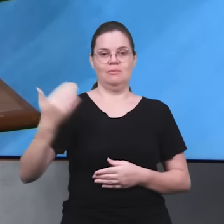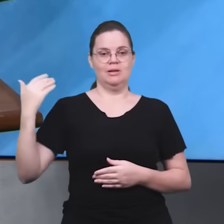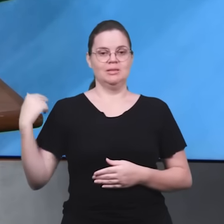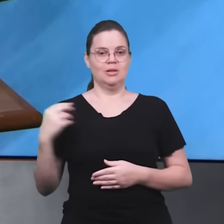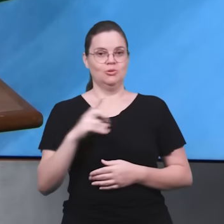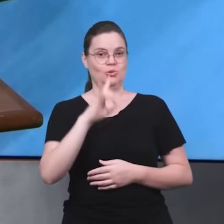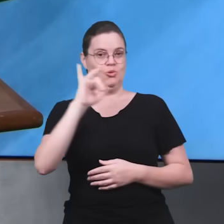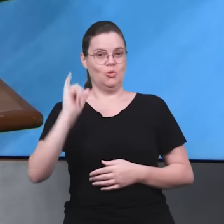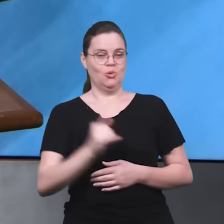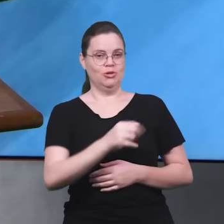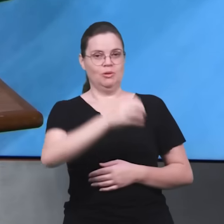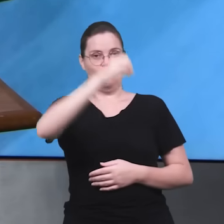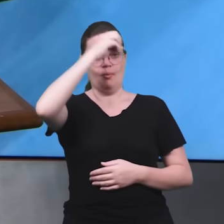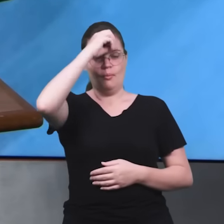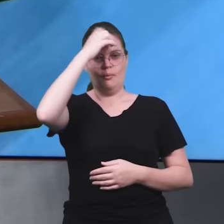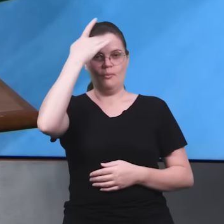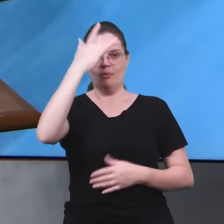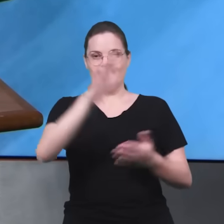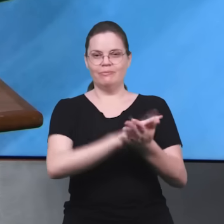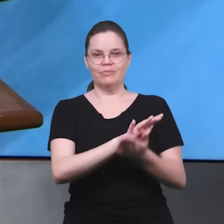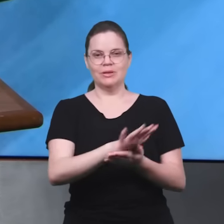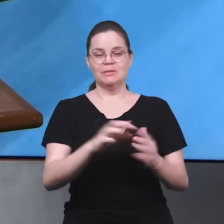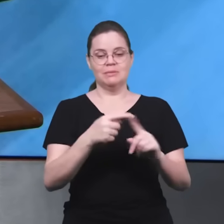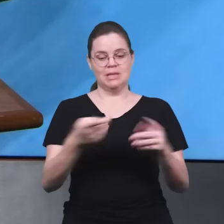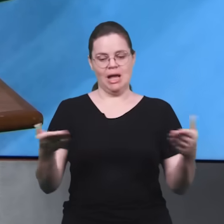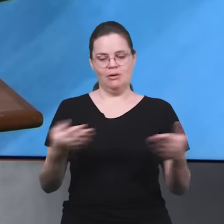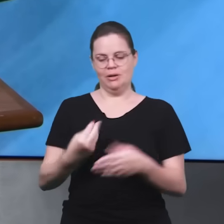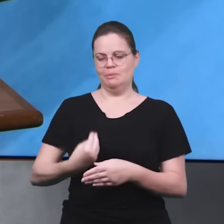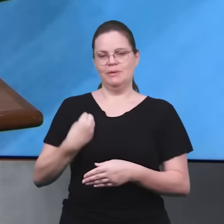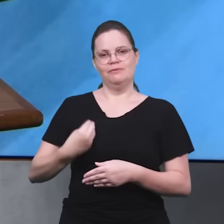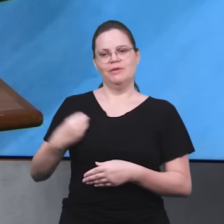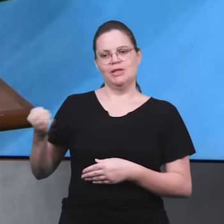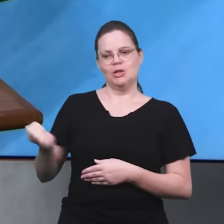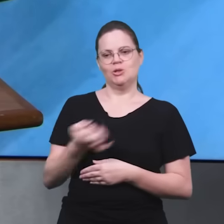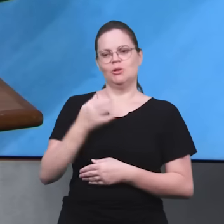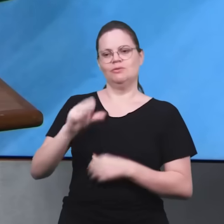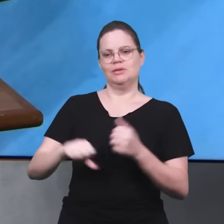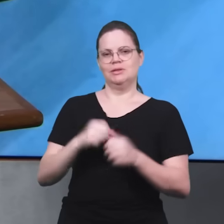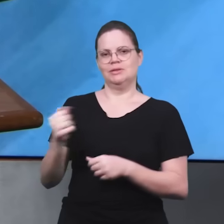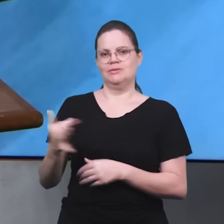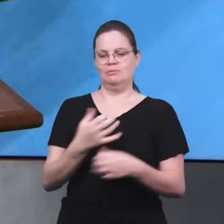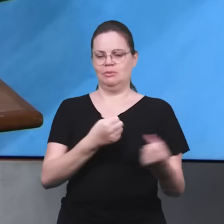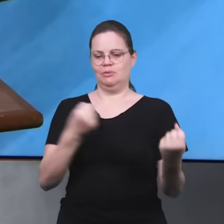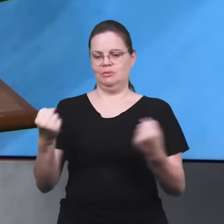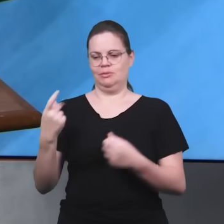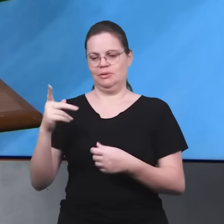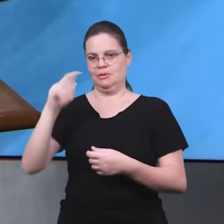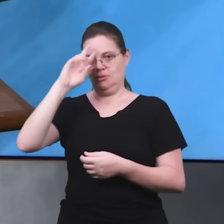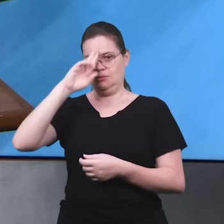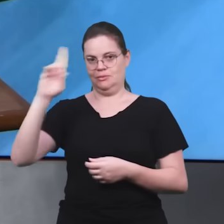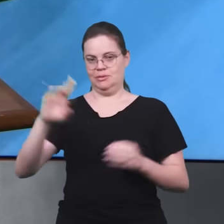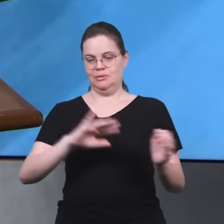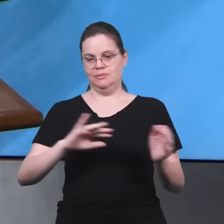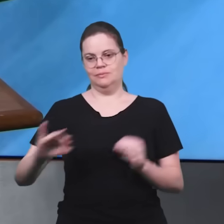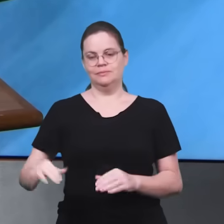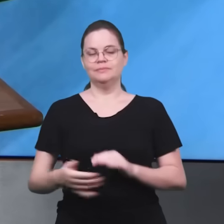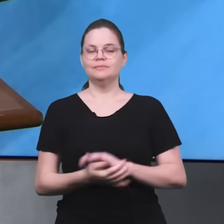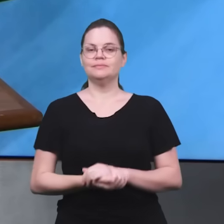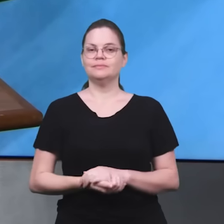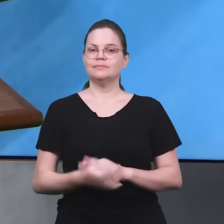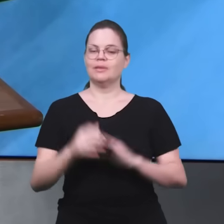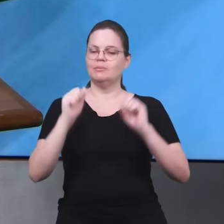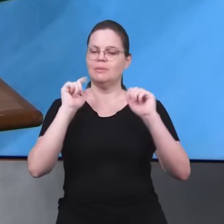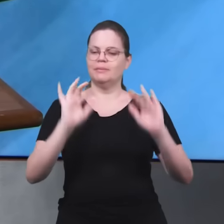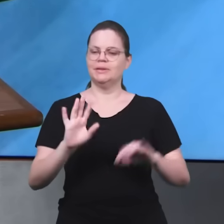mas agora possui uma nova vida transformada pelo poder do Senhor. Bem, é a bênção nossa.